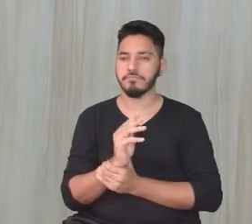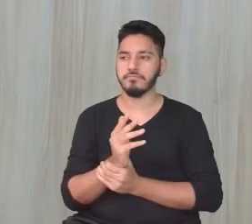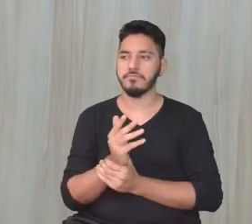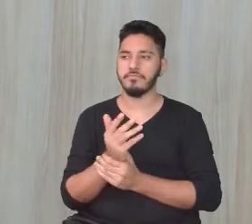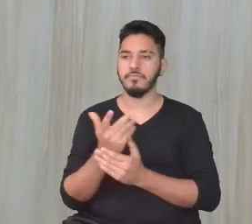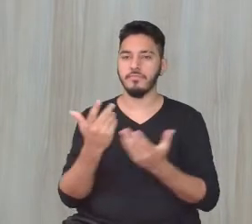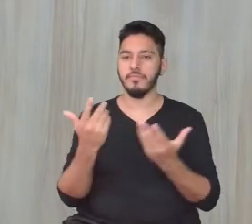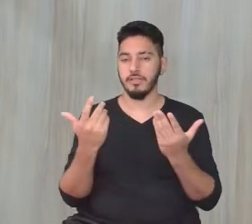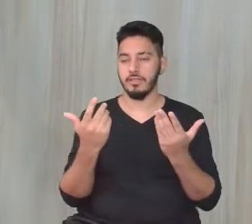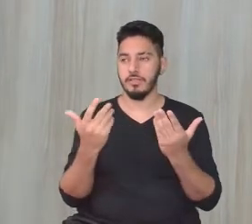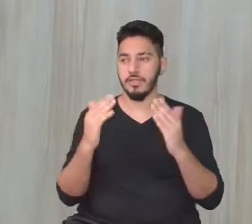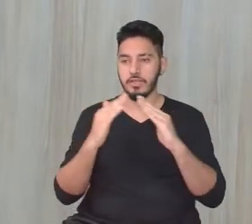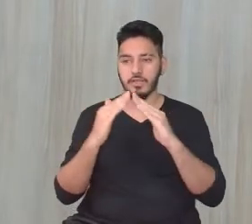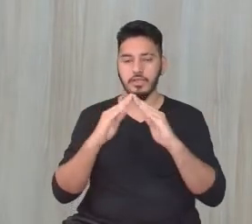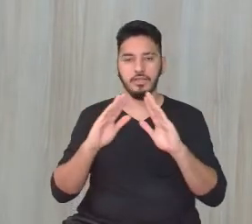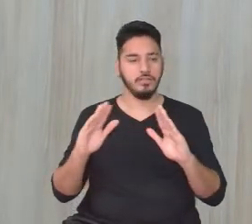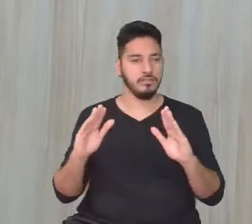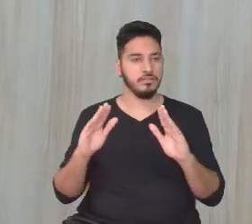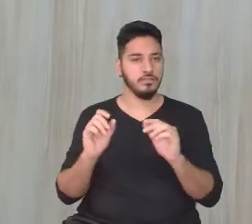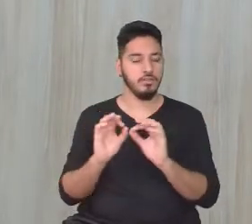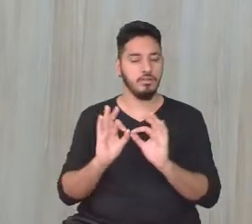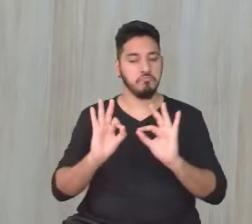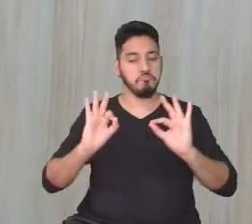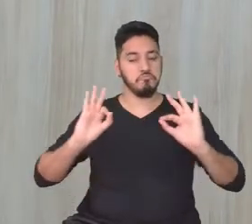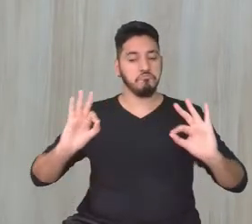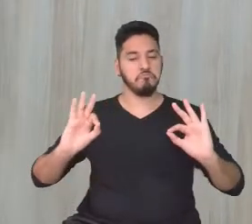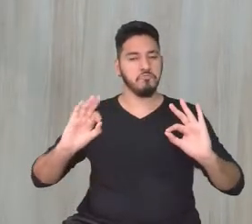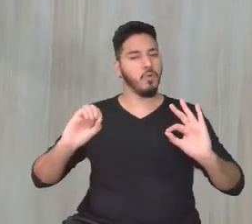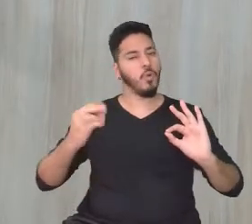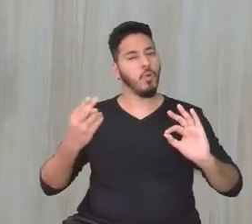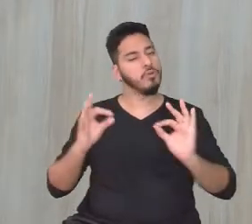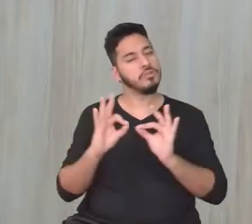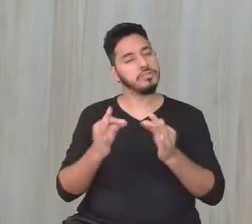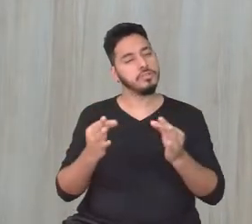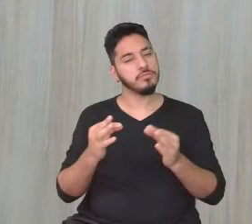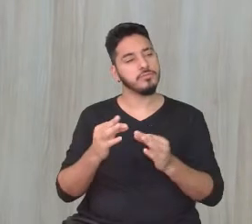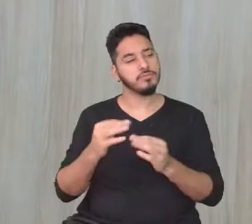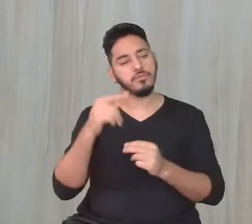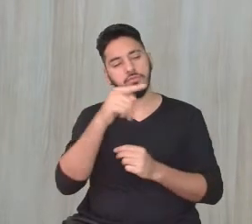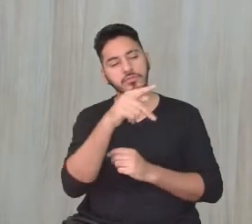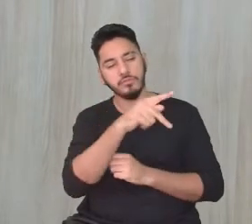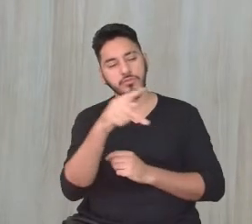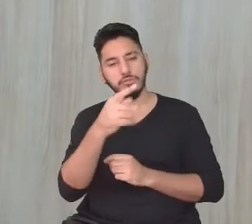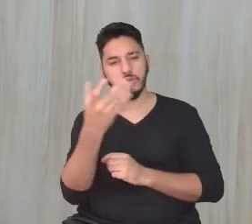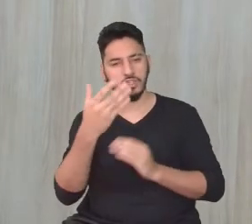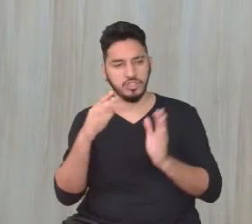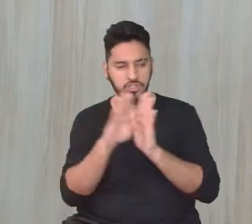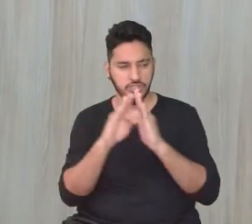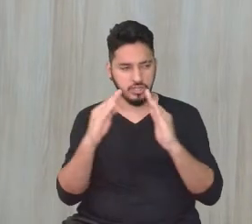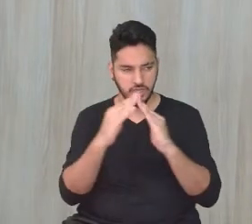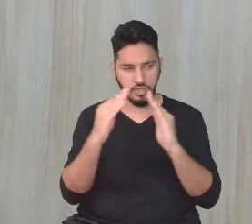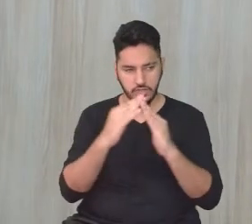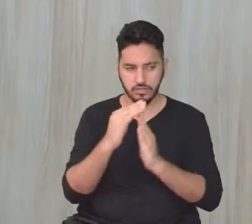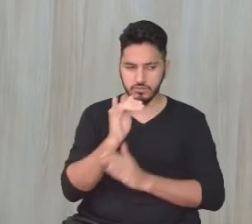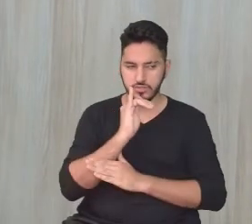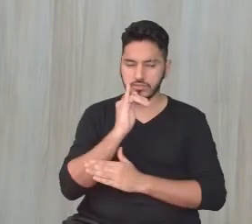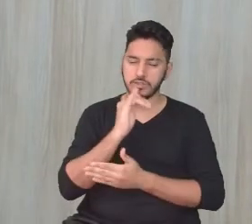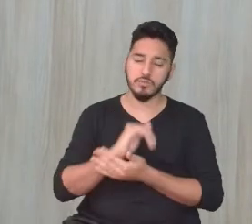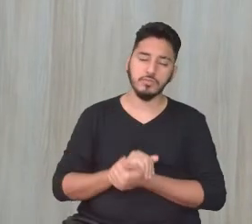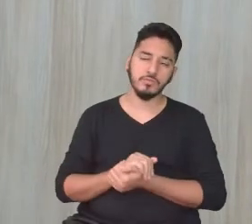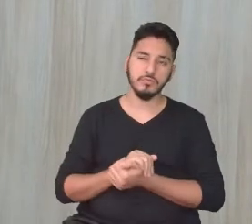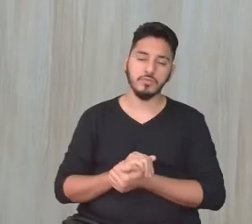é Busta né até aquela bem mais simplesinha se o professor só gostaria de chegar na sua casa por exemplo